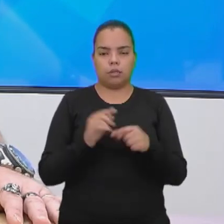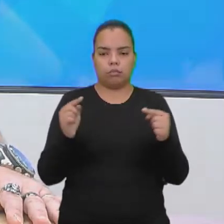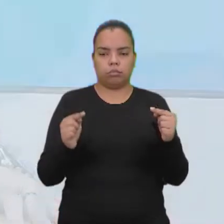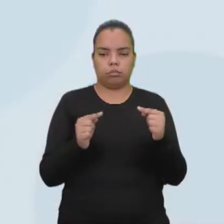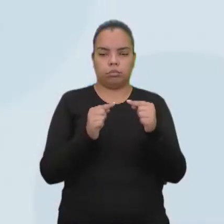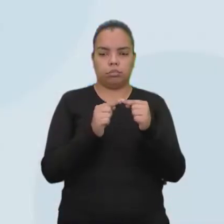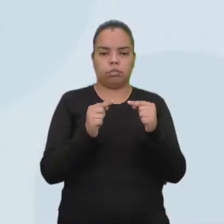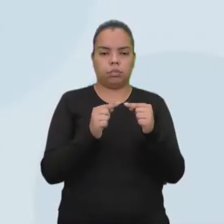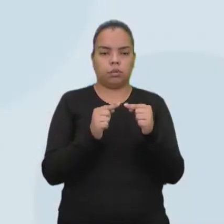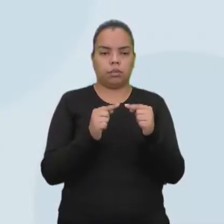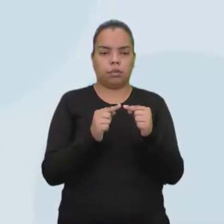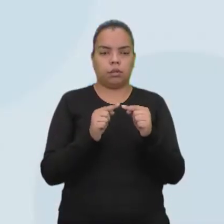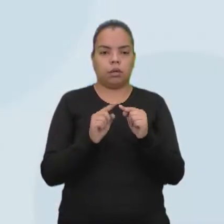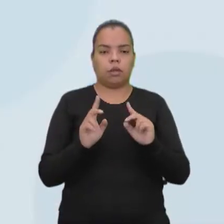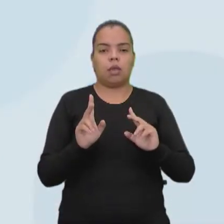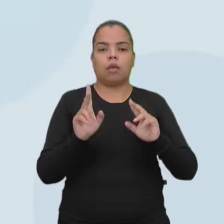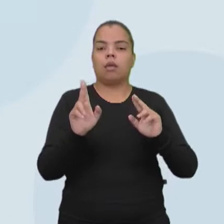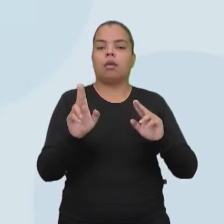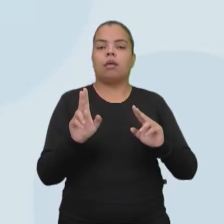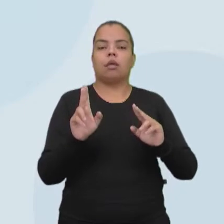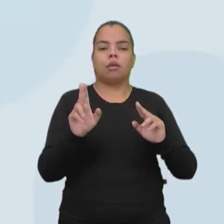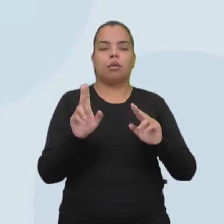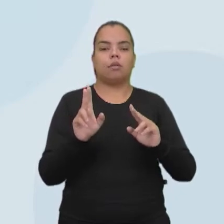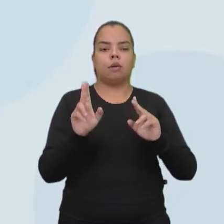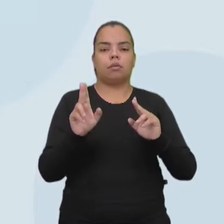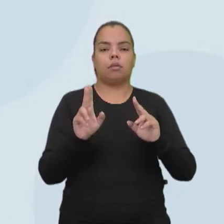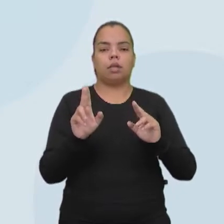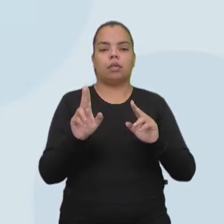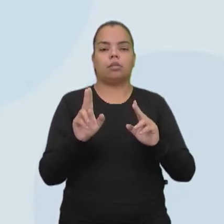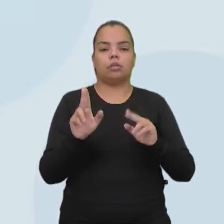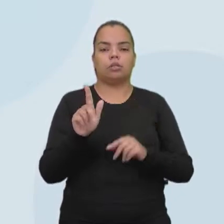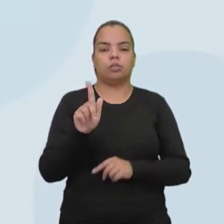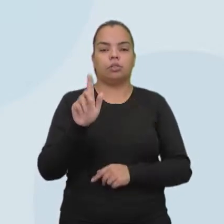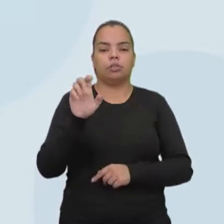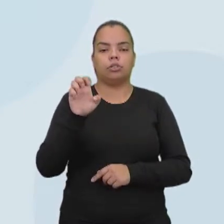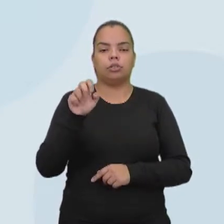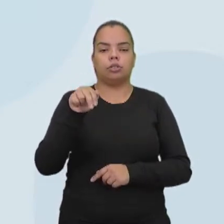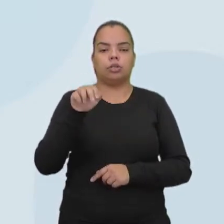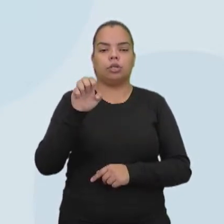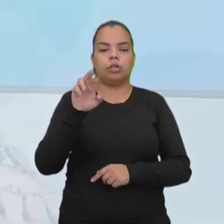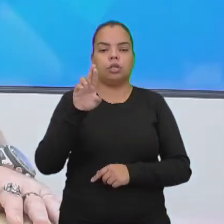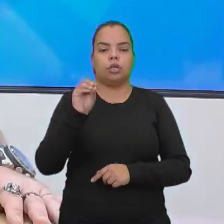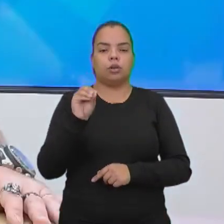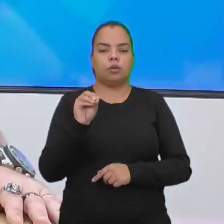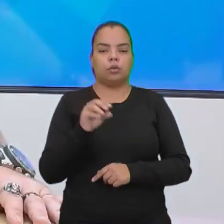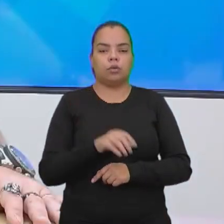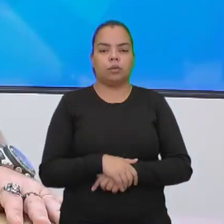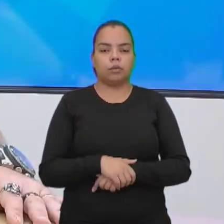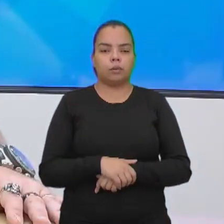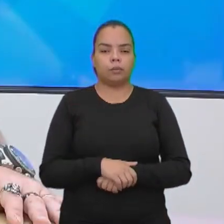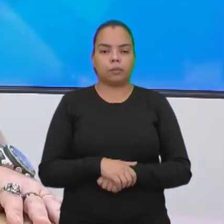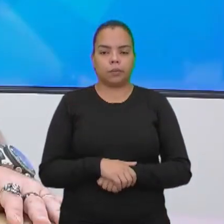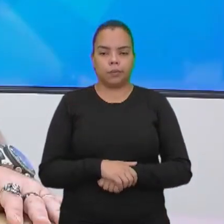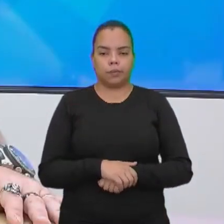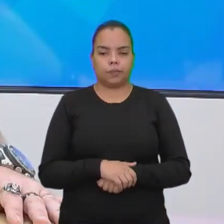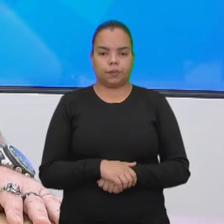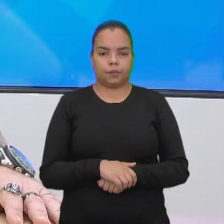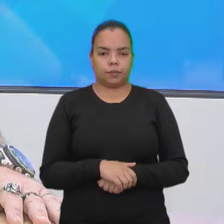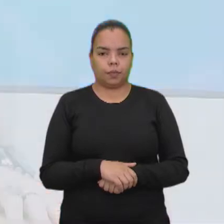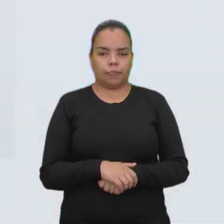agora, igualdade de gênero, IBGE explica, e aí nós retornamos aí para a aula.